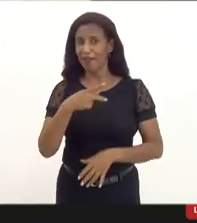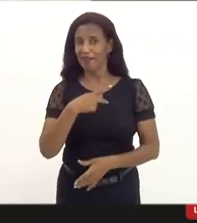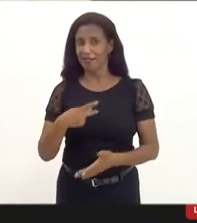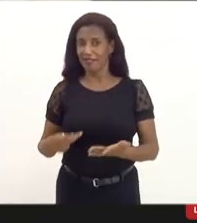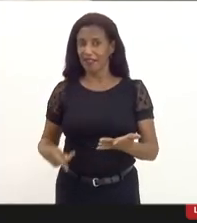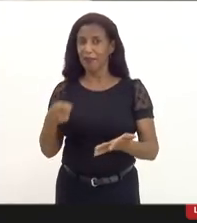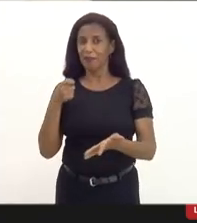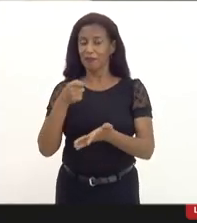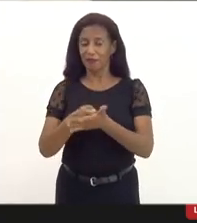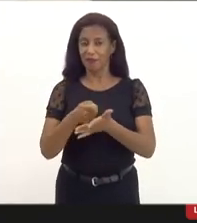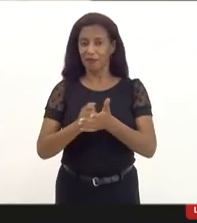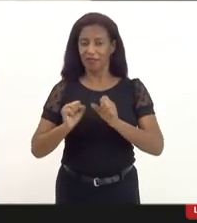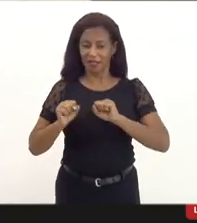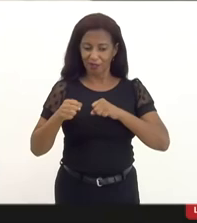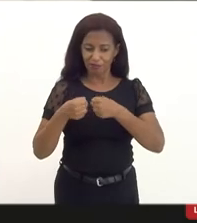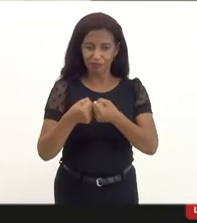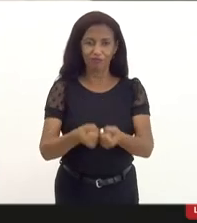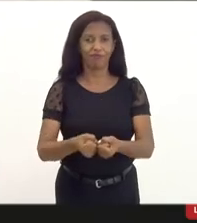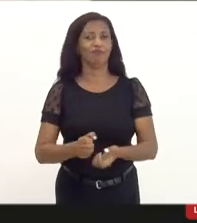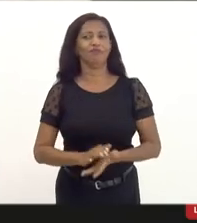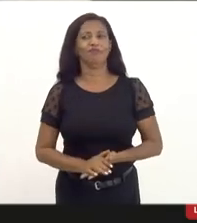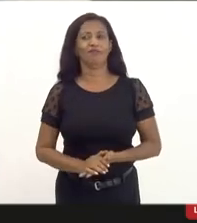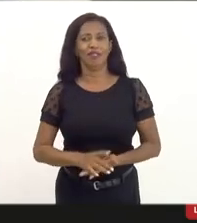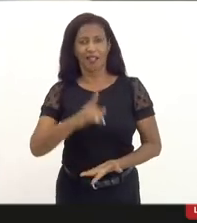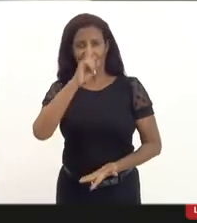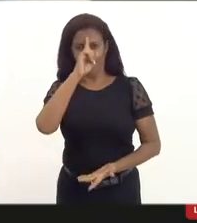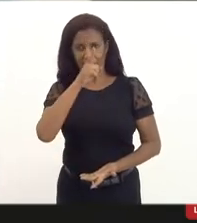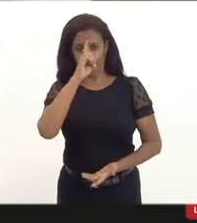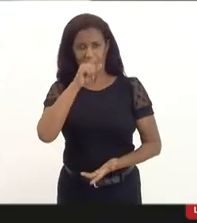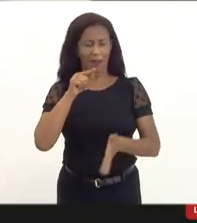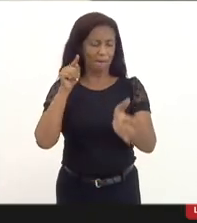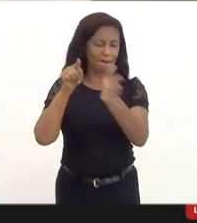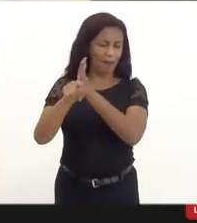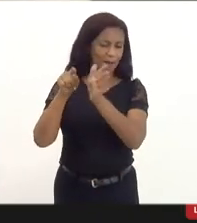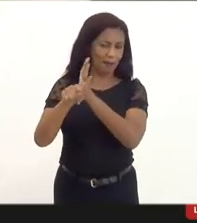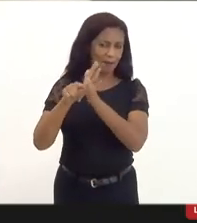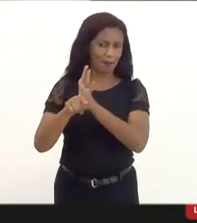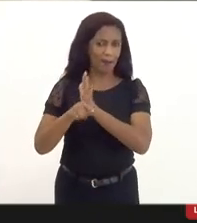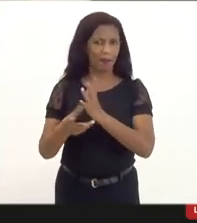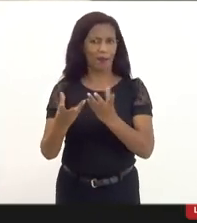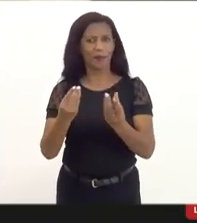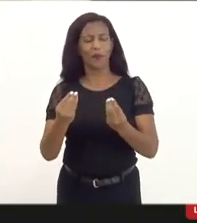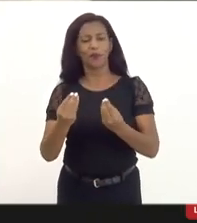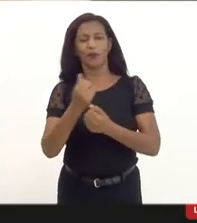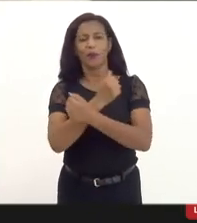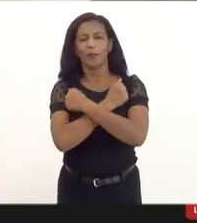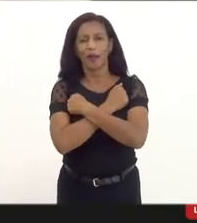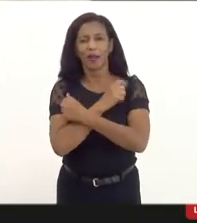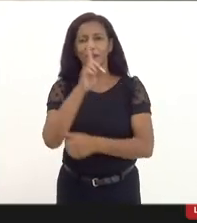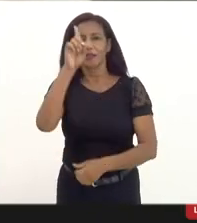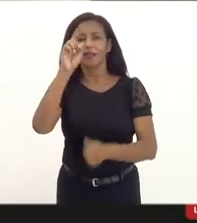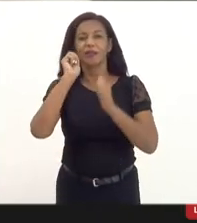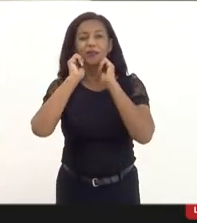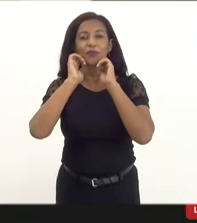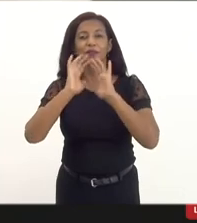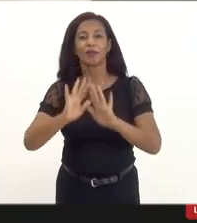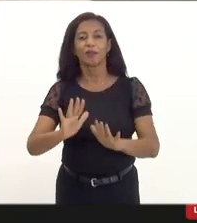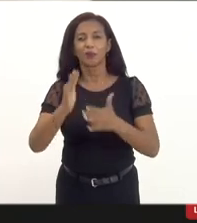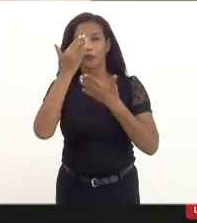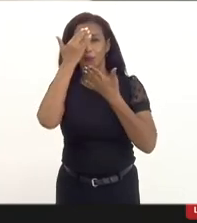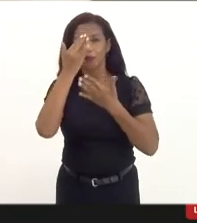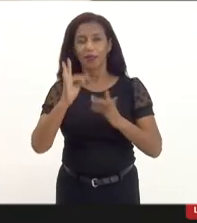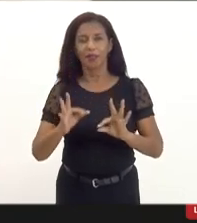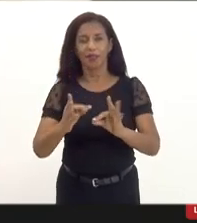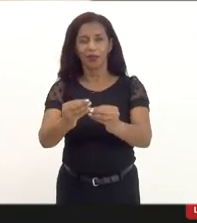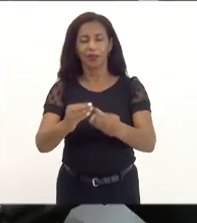Presidente a ela vai mandar muita pergunta tá indo bem o grande abraço que vamos abençoe muito